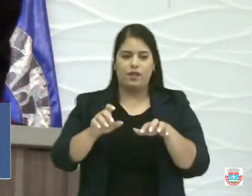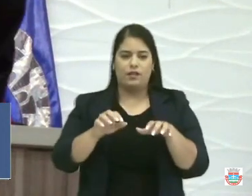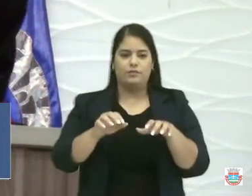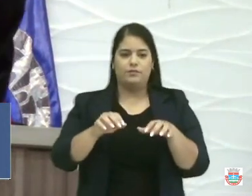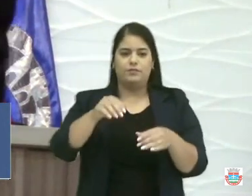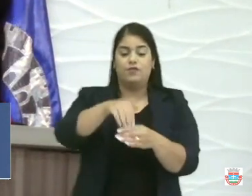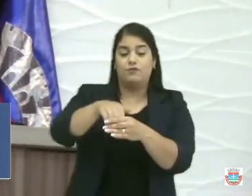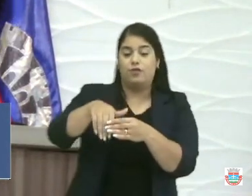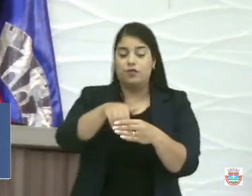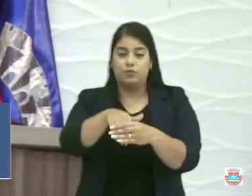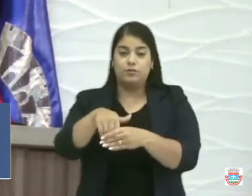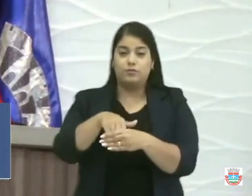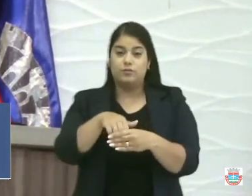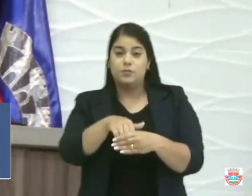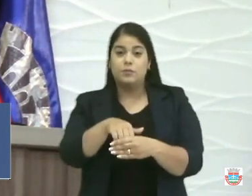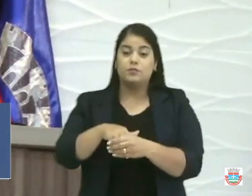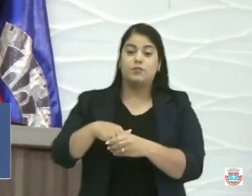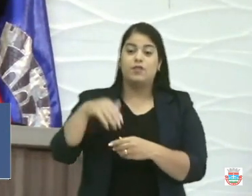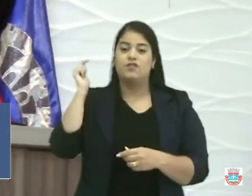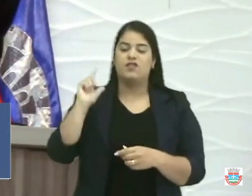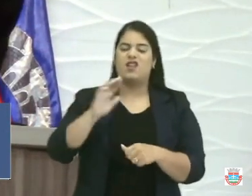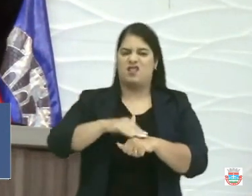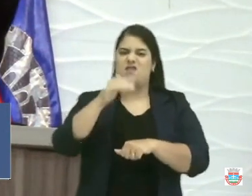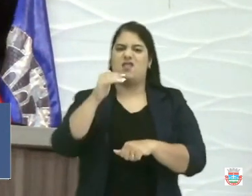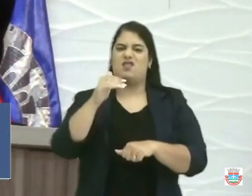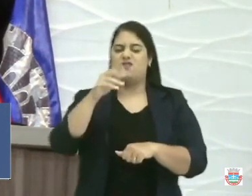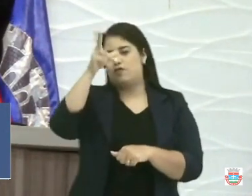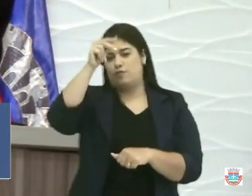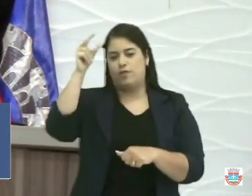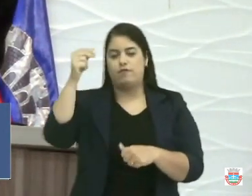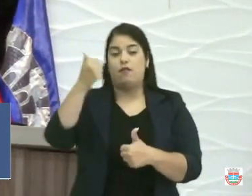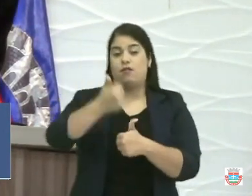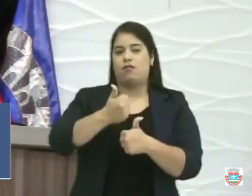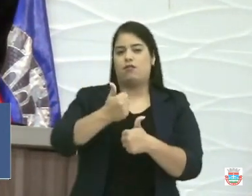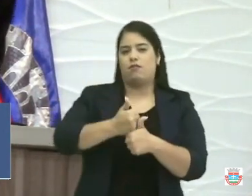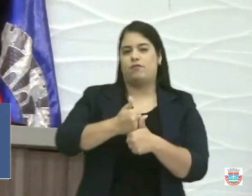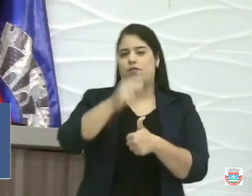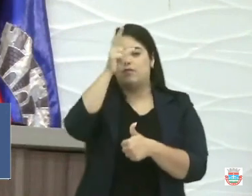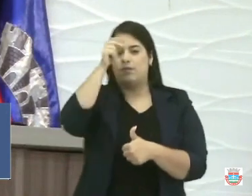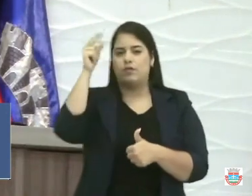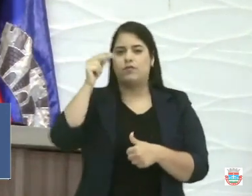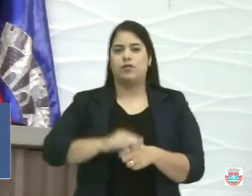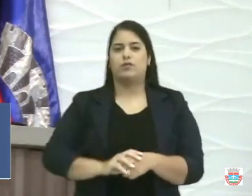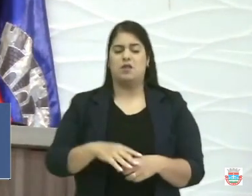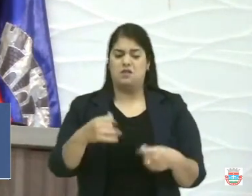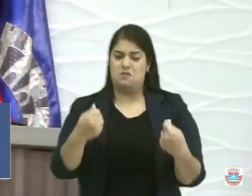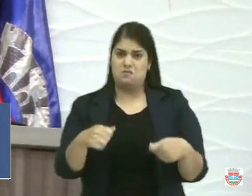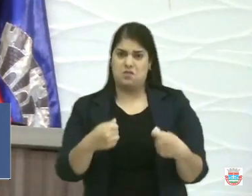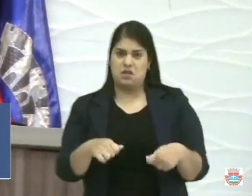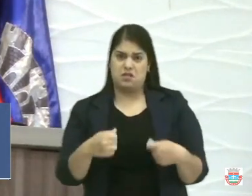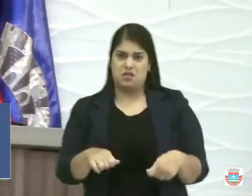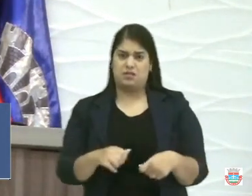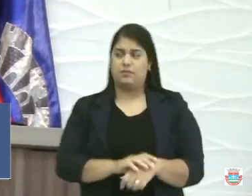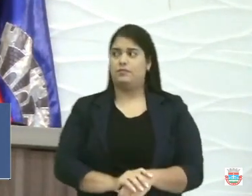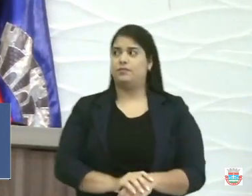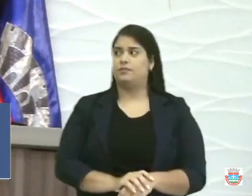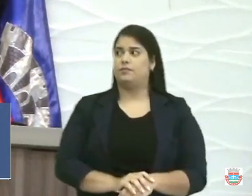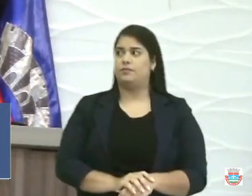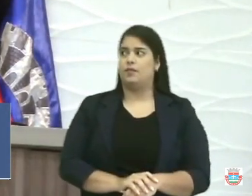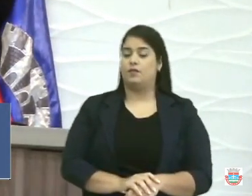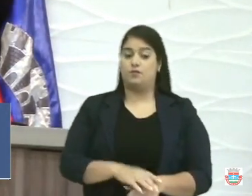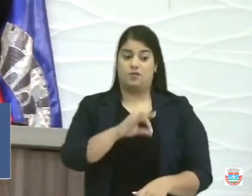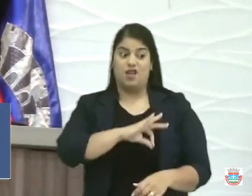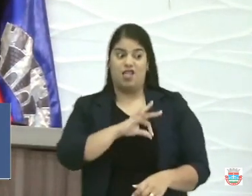nem a fogueira, ganhando mais que o prefeito e o vice-prefeito. Sabe por quê, meu professor? Porque eu não preciso de... Ganho mais que o prefeito e o vice. E